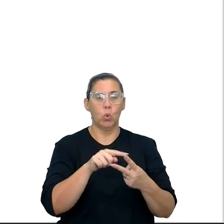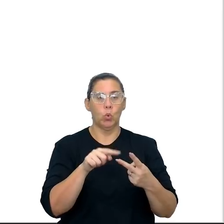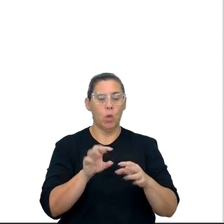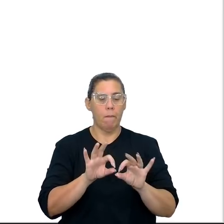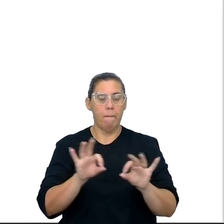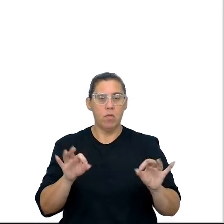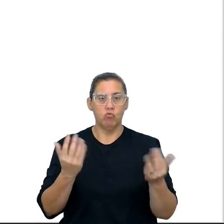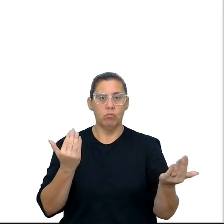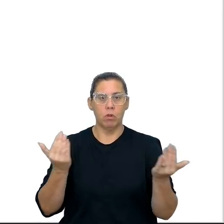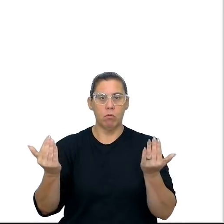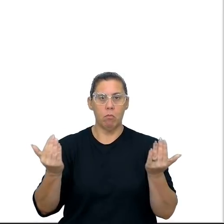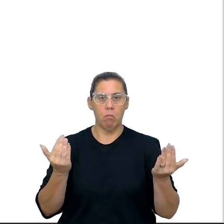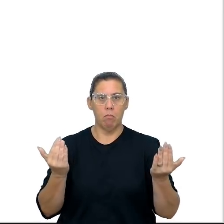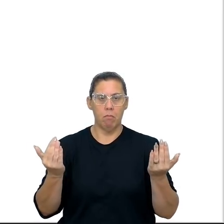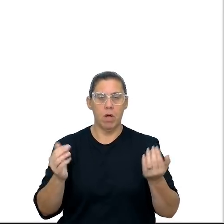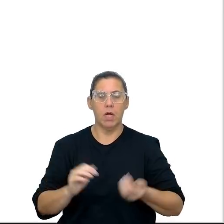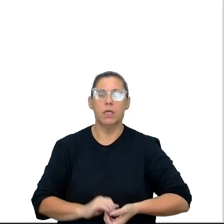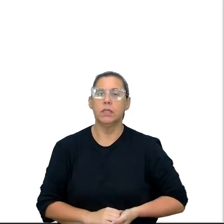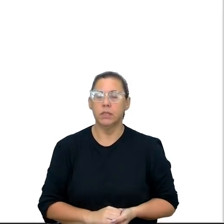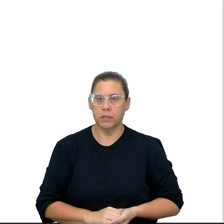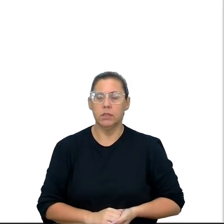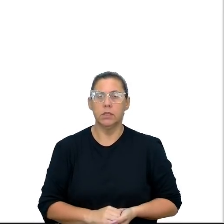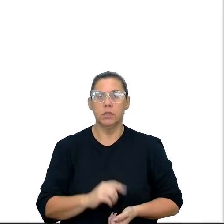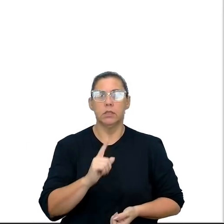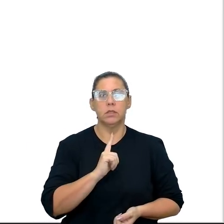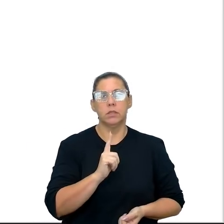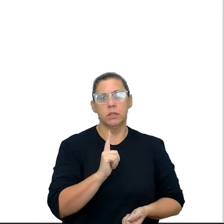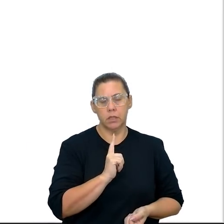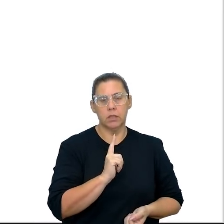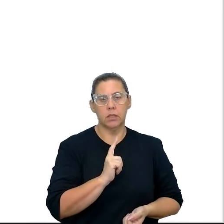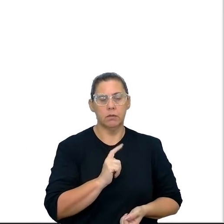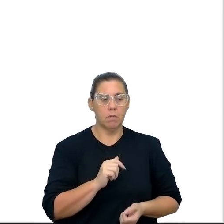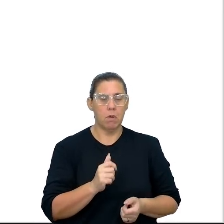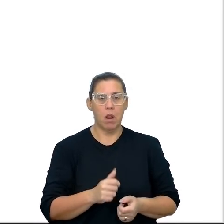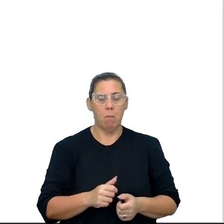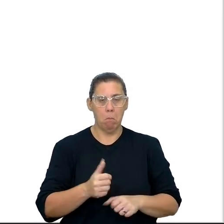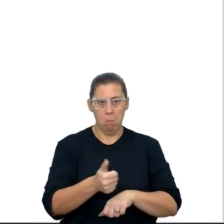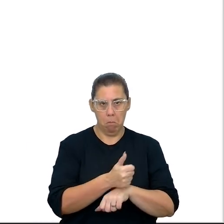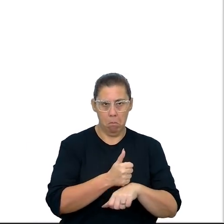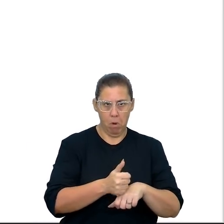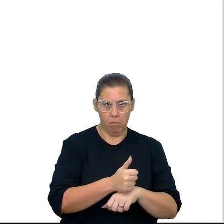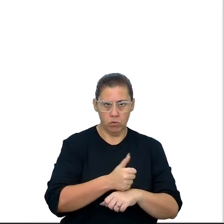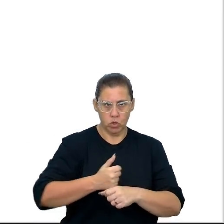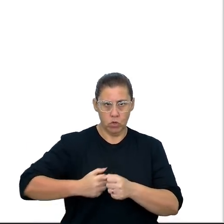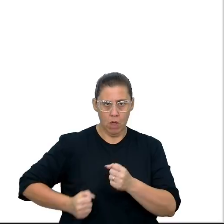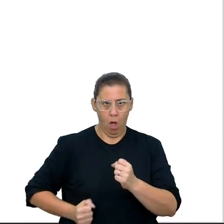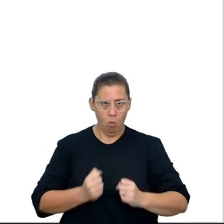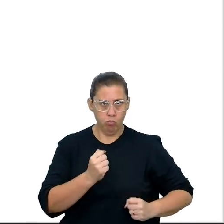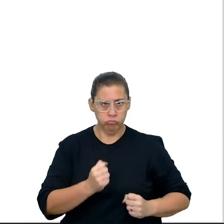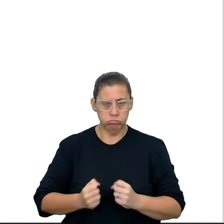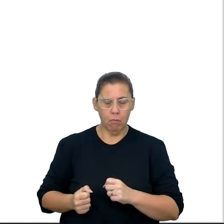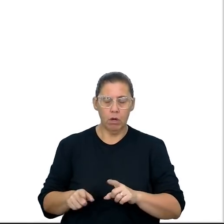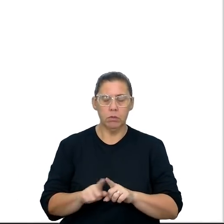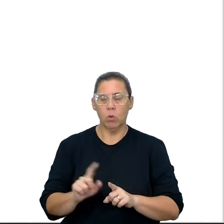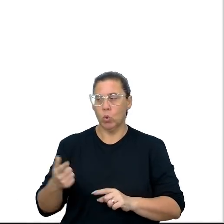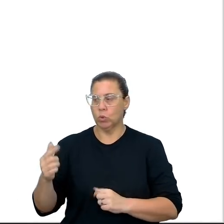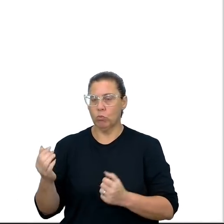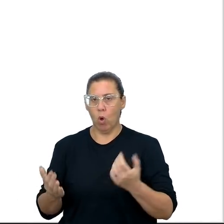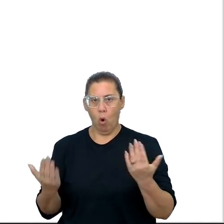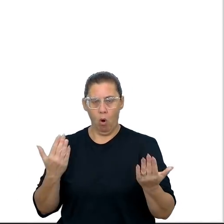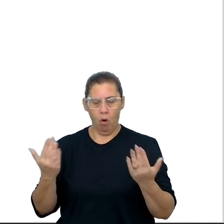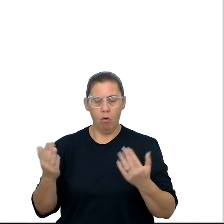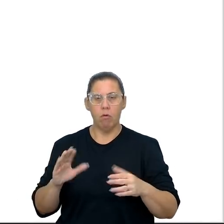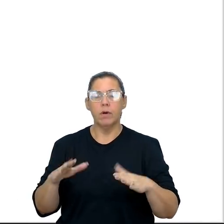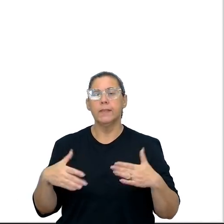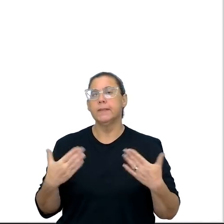como comparação, né, a obtida pelo atleta e uma outra de parâmetro para comparação. Então, nesse